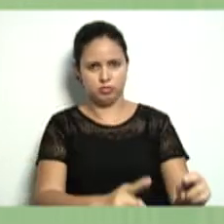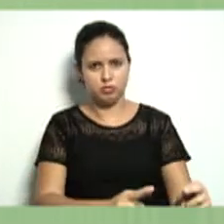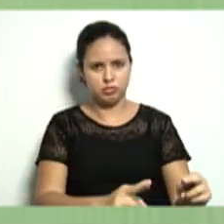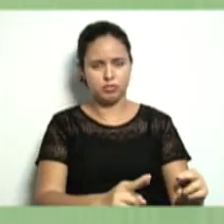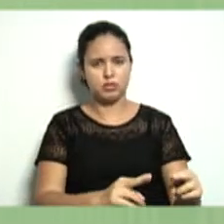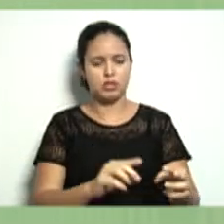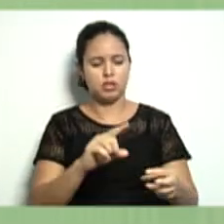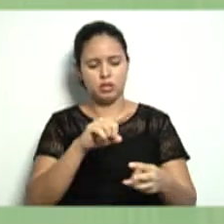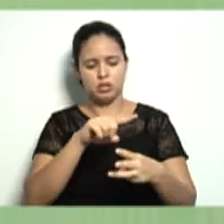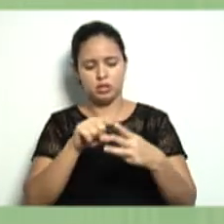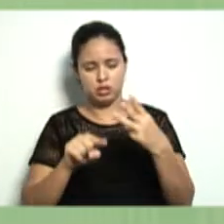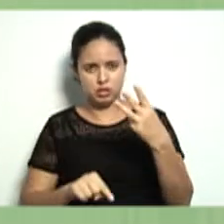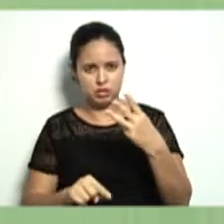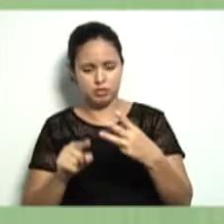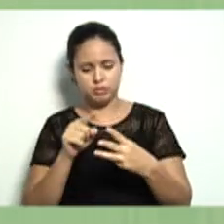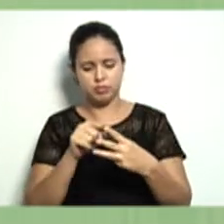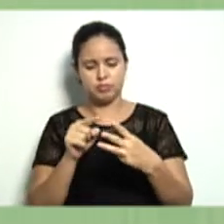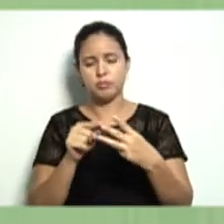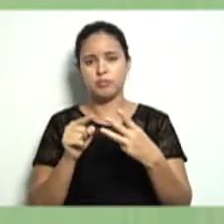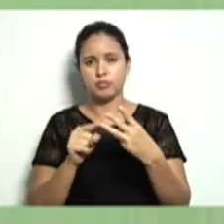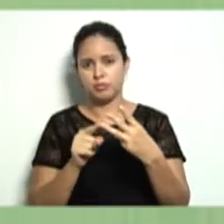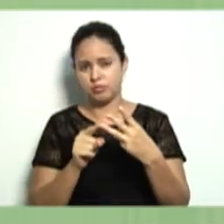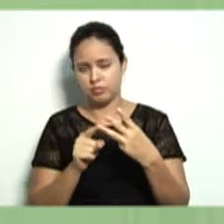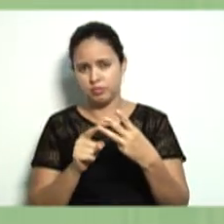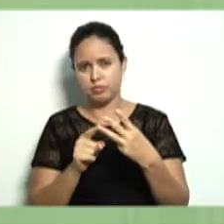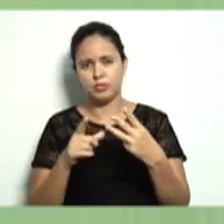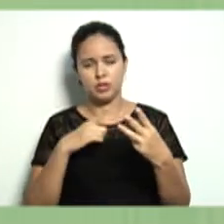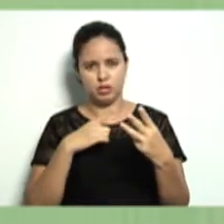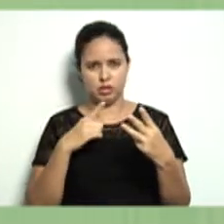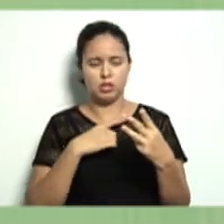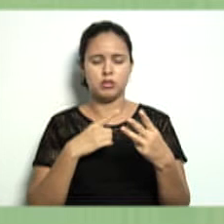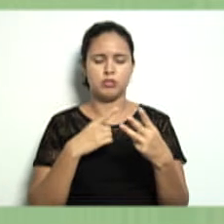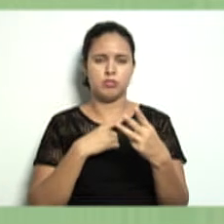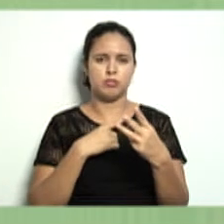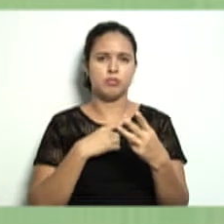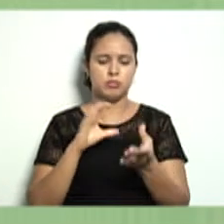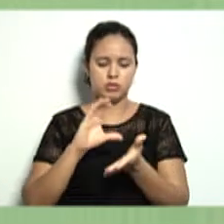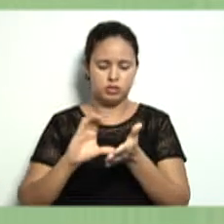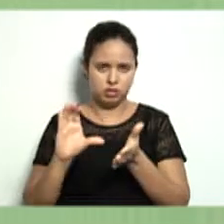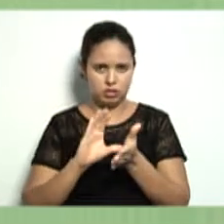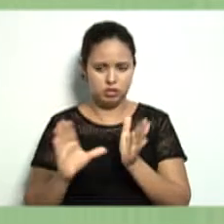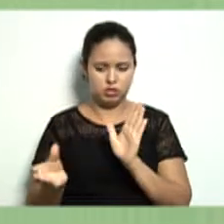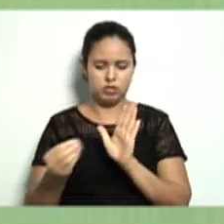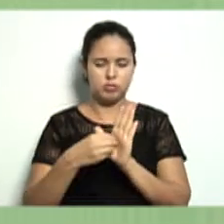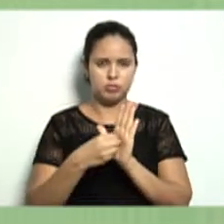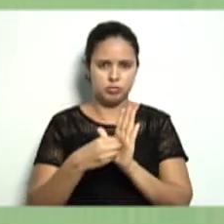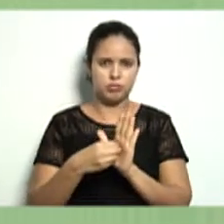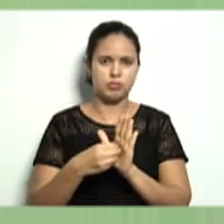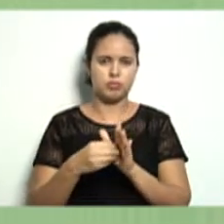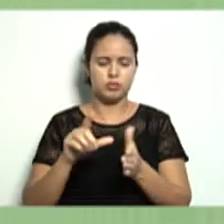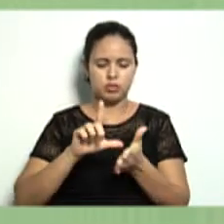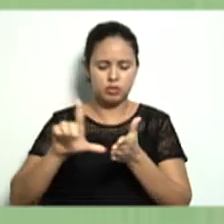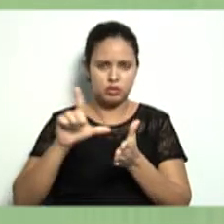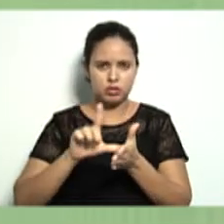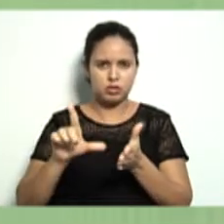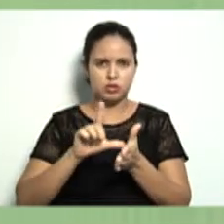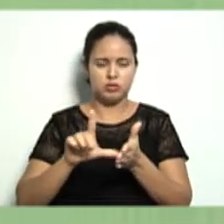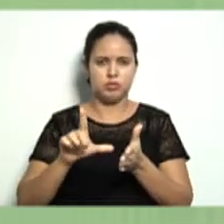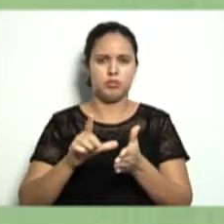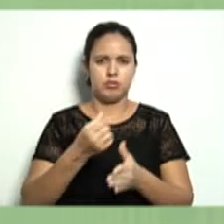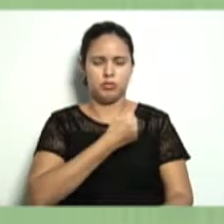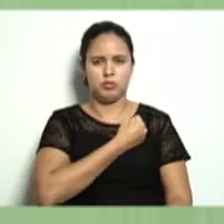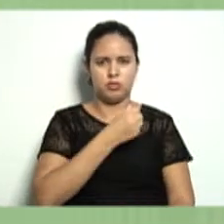básicos. Esses aspectos básicos estão lá na página do nosso caderno da disciplina, do livro da disciplina, na página